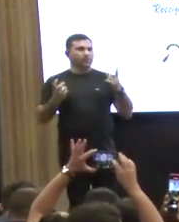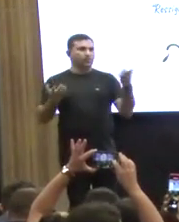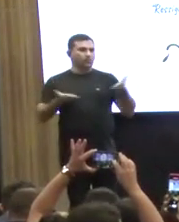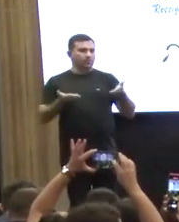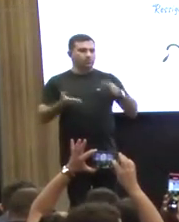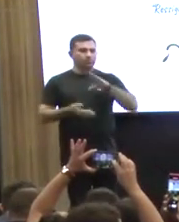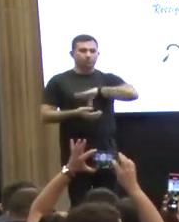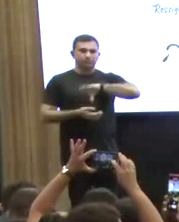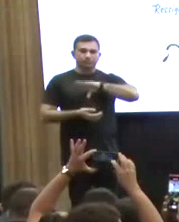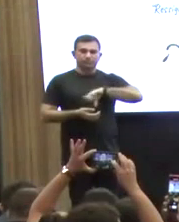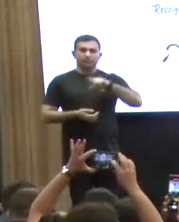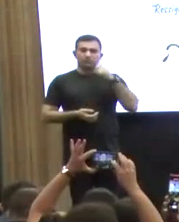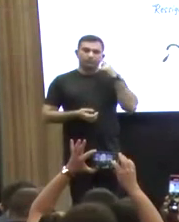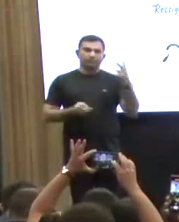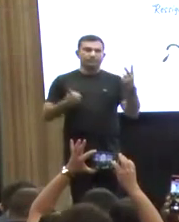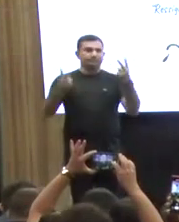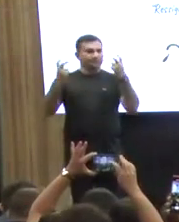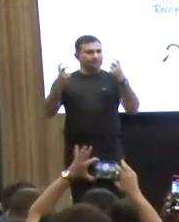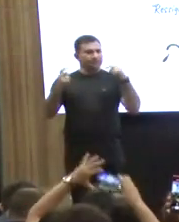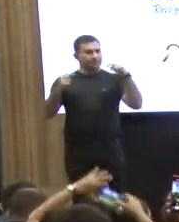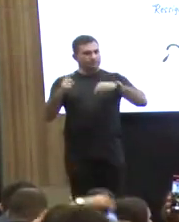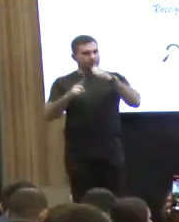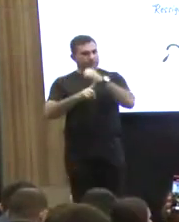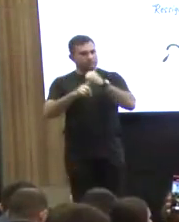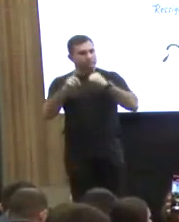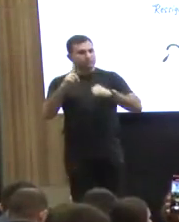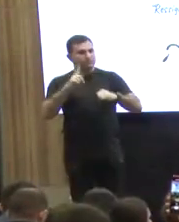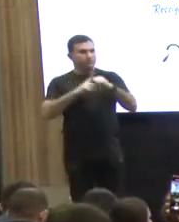nossa sociedade, e que nós temos que,